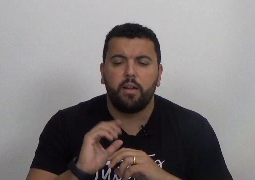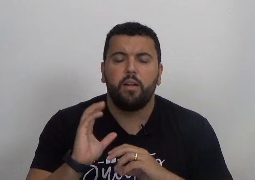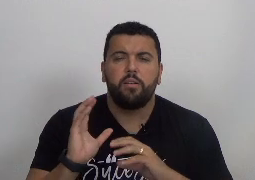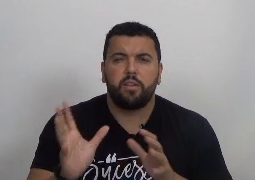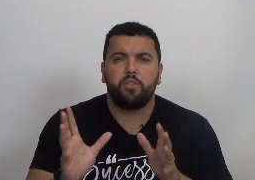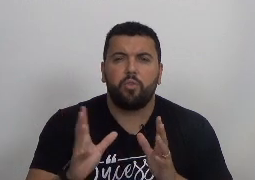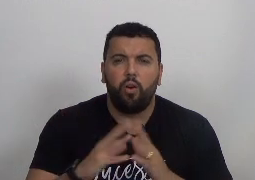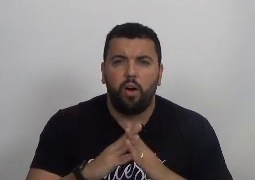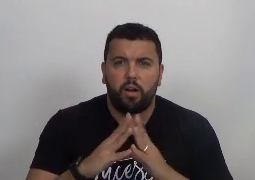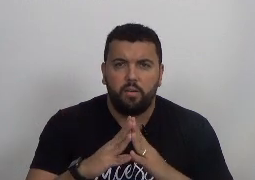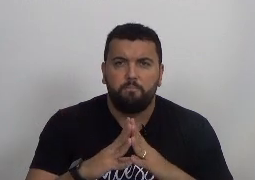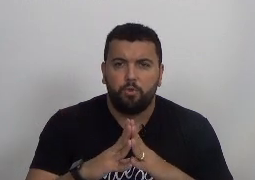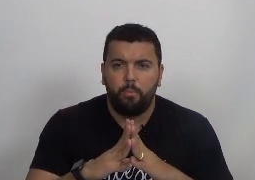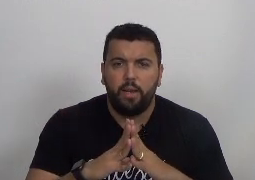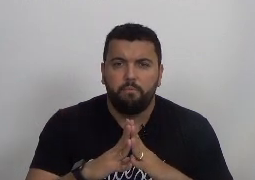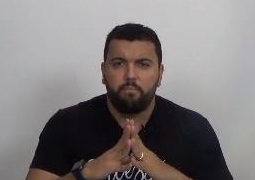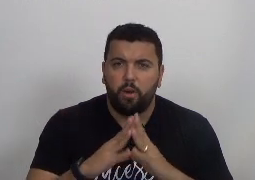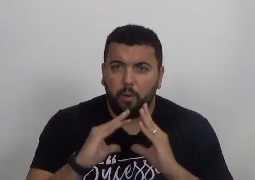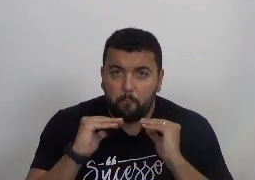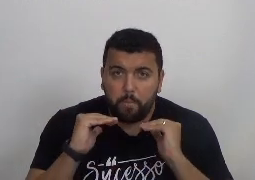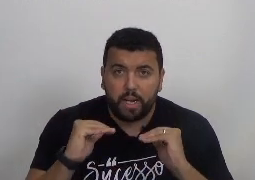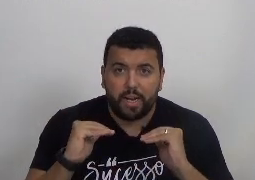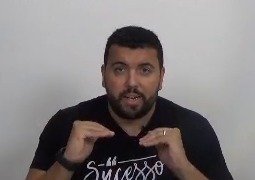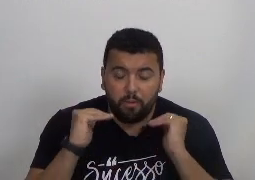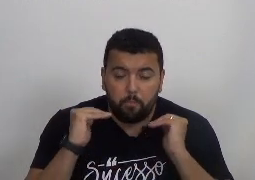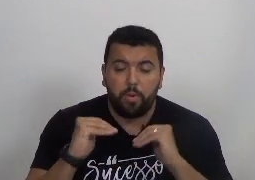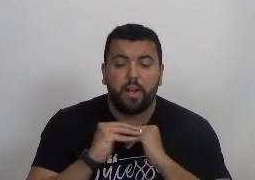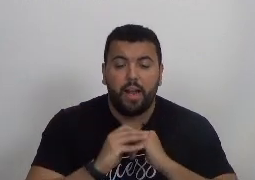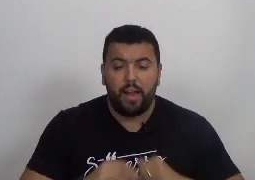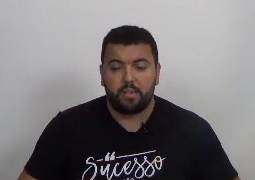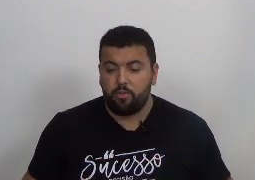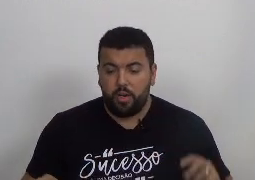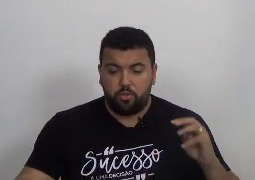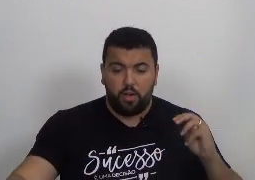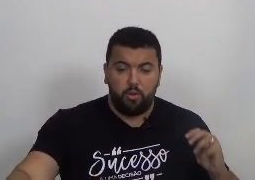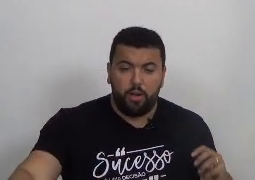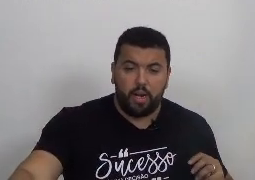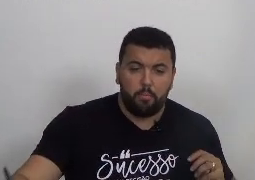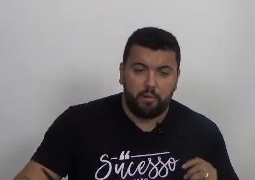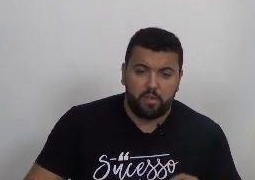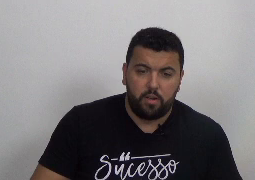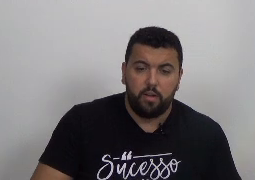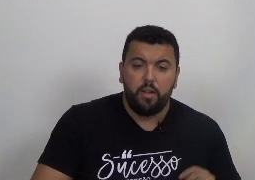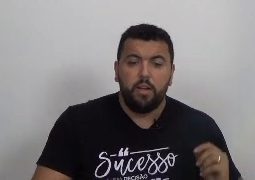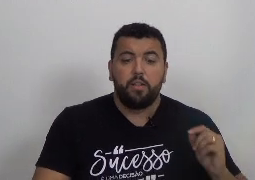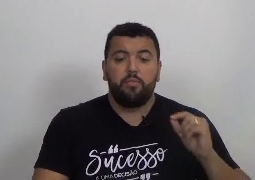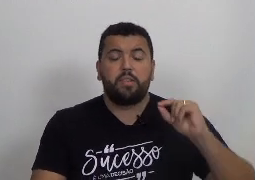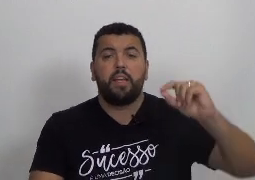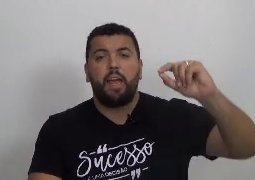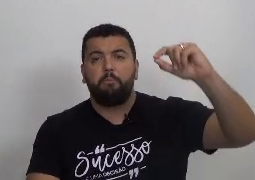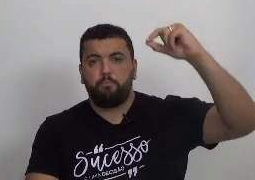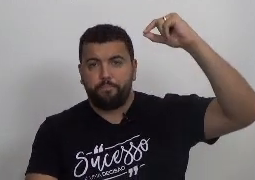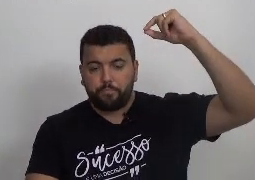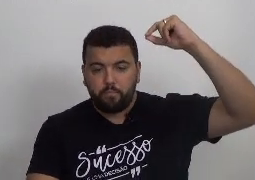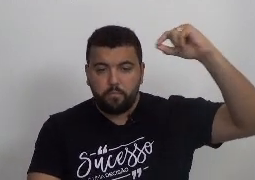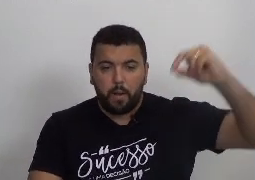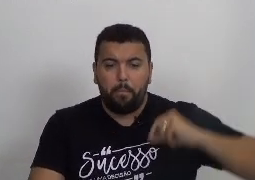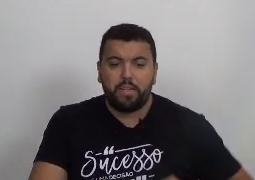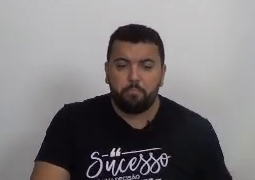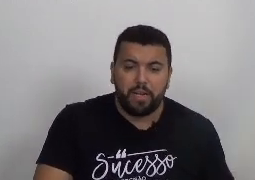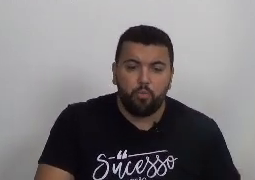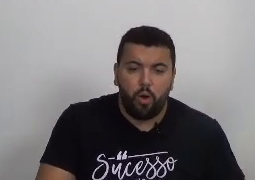questão te deixa de fora de teto coloca tudo bem então não perca vamos ver vai assim olha só a bom recado para você se você